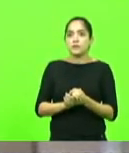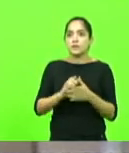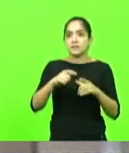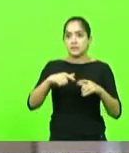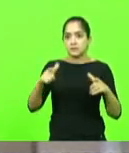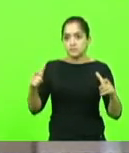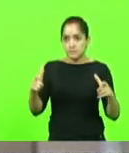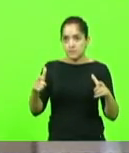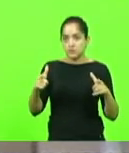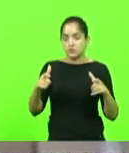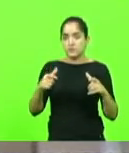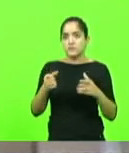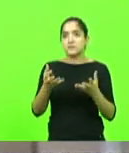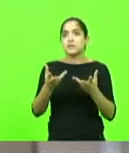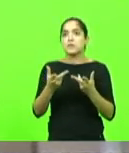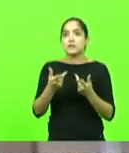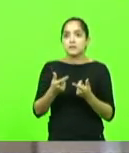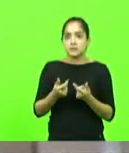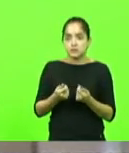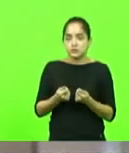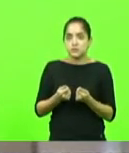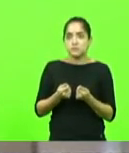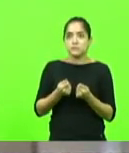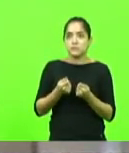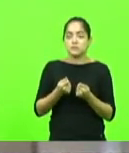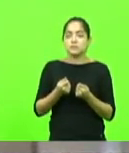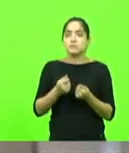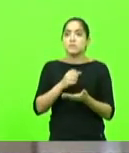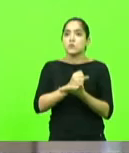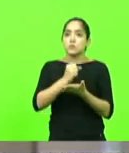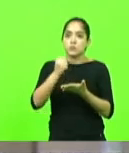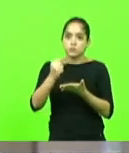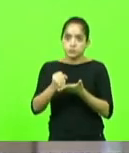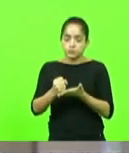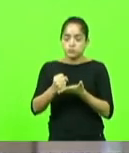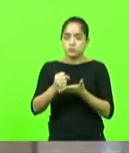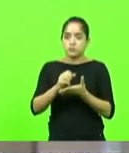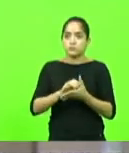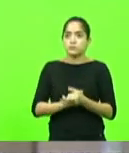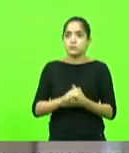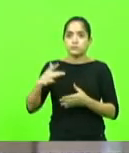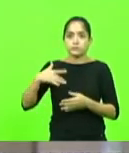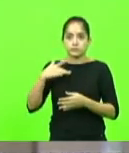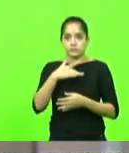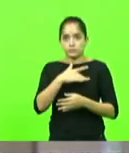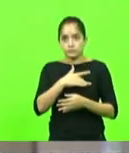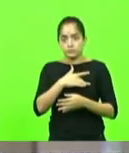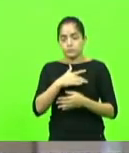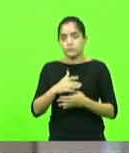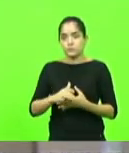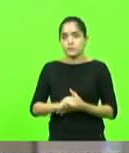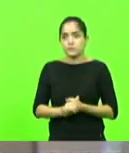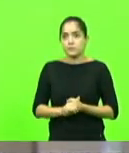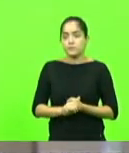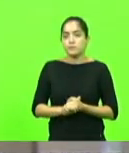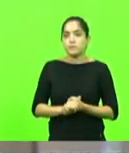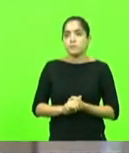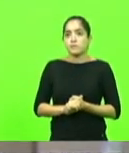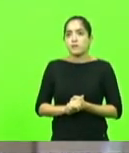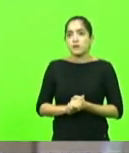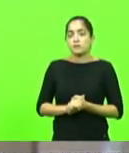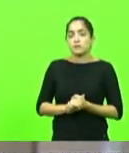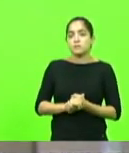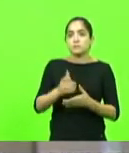e qualitativas contratualizadas pelos prestadores de serviços de saúde de média e alta complexidades no âmbito da